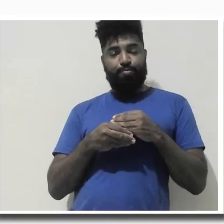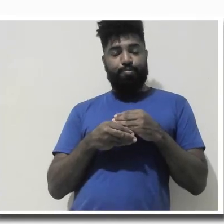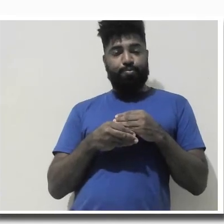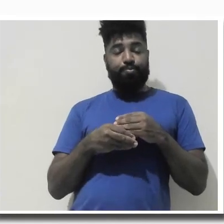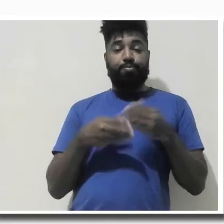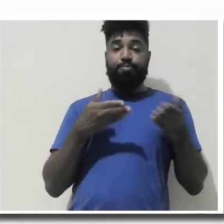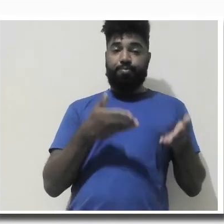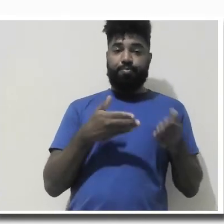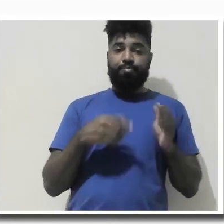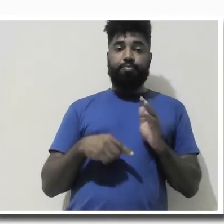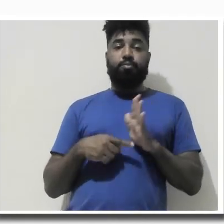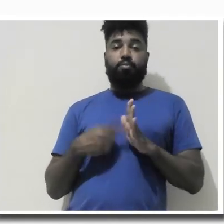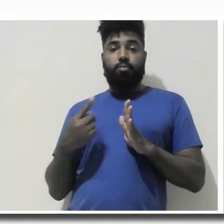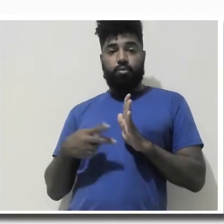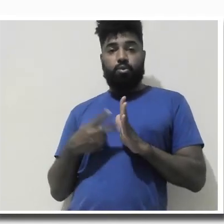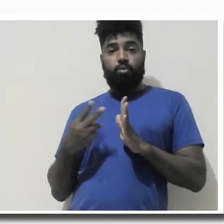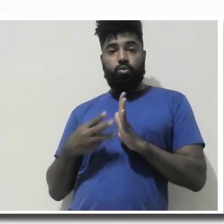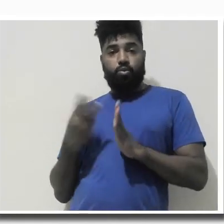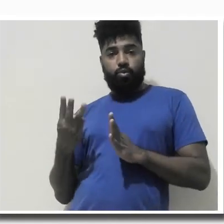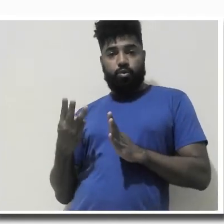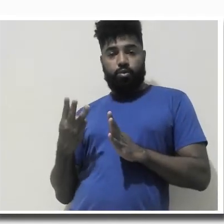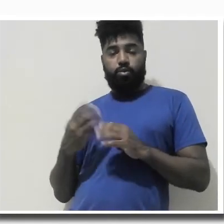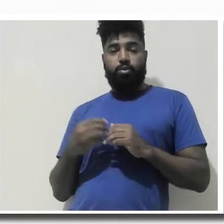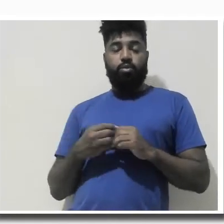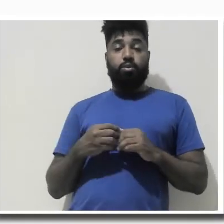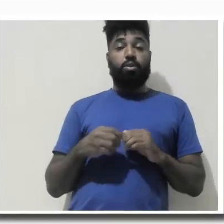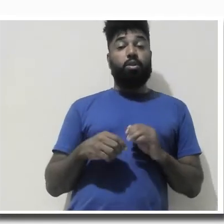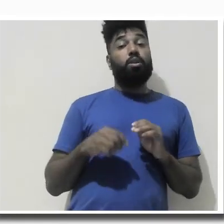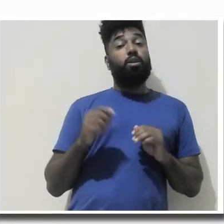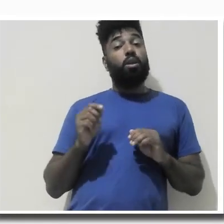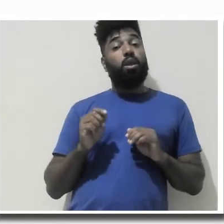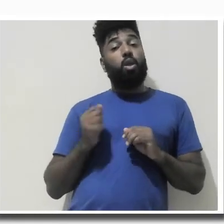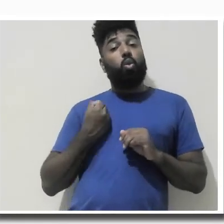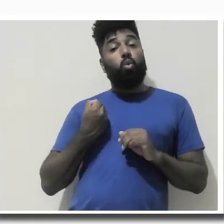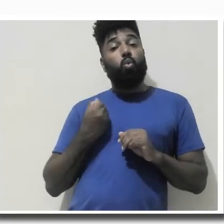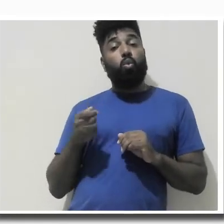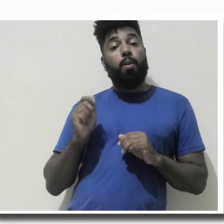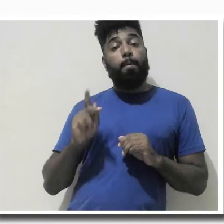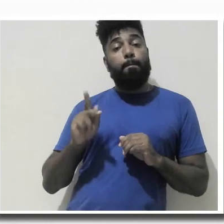Que no nosso caso aqui 3 vezes. Quando essa quantidade for par,